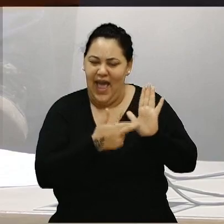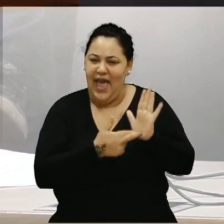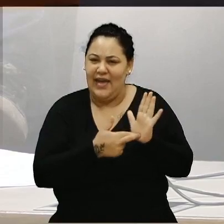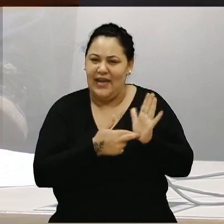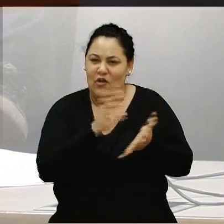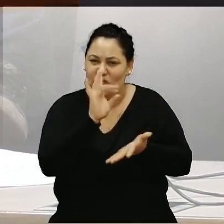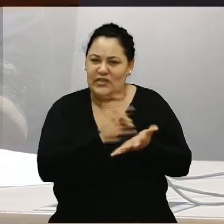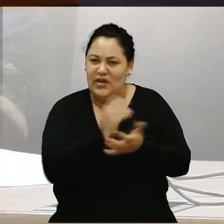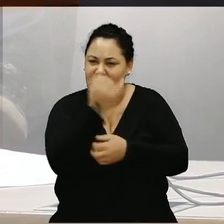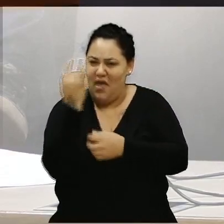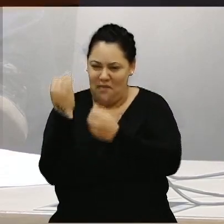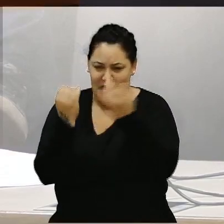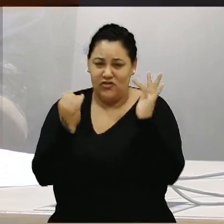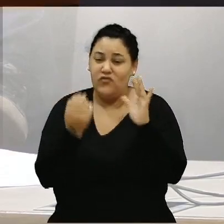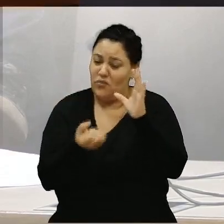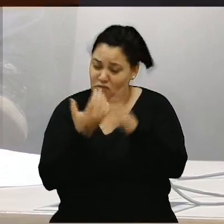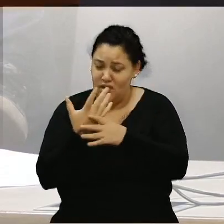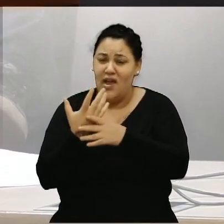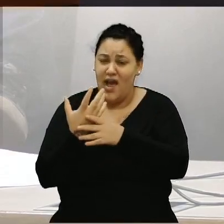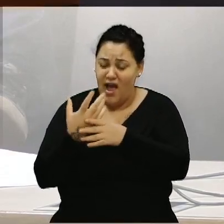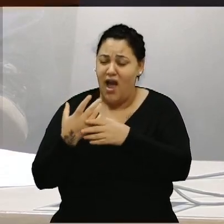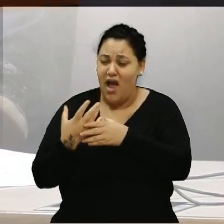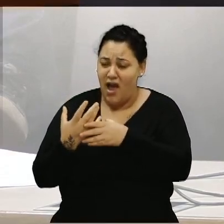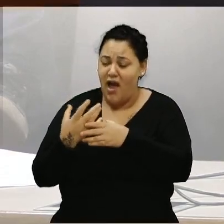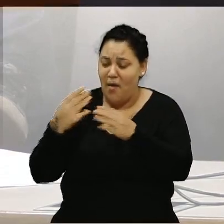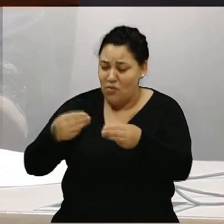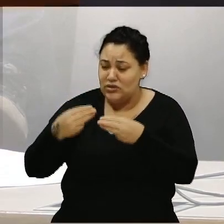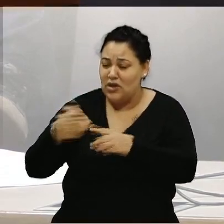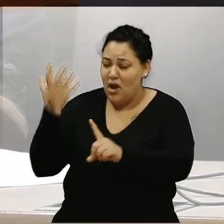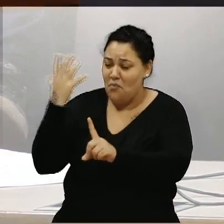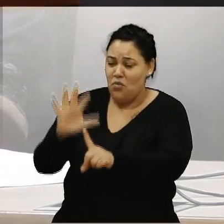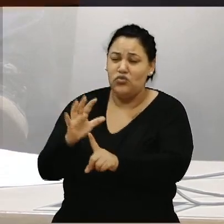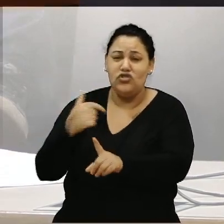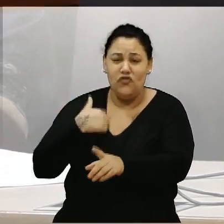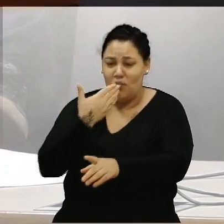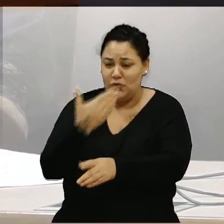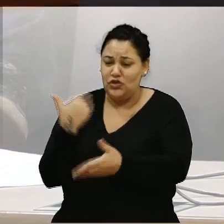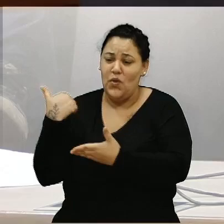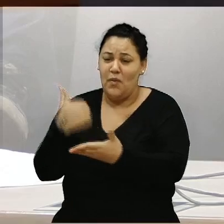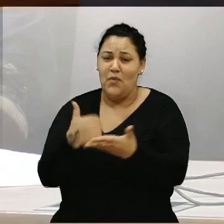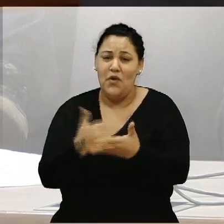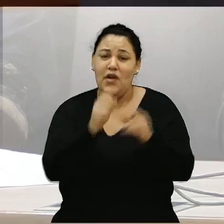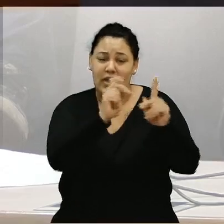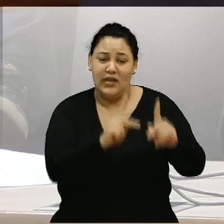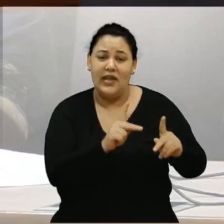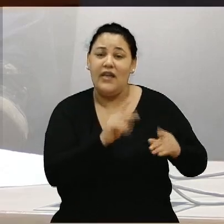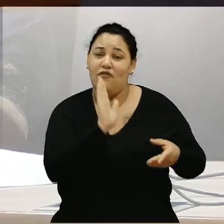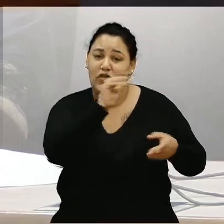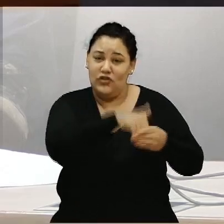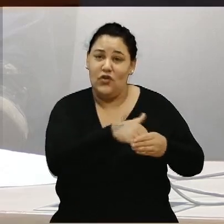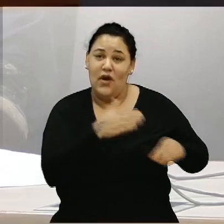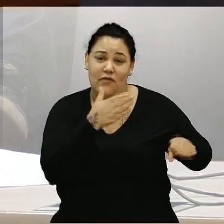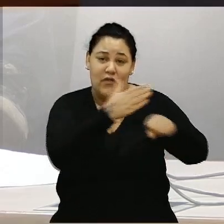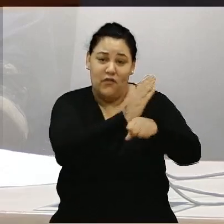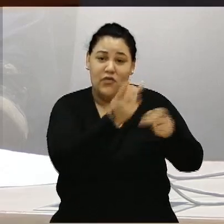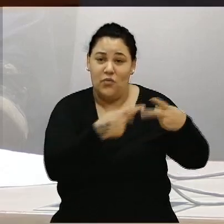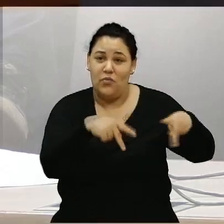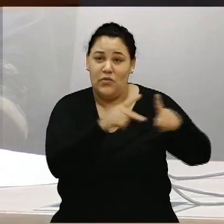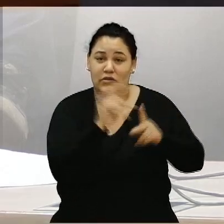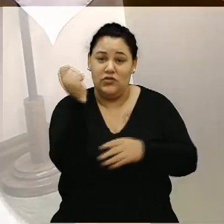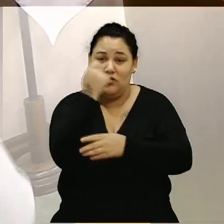eu conto com o apoio dos vereadores aqui, principalmente aqueles que votaram a favor do povo rio-grandense, que votem a favor do meio